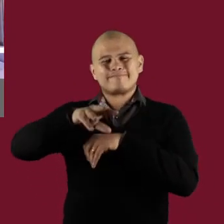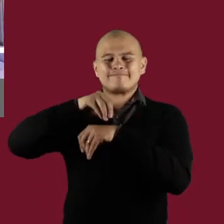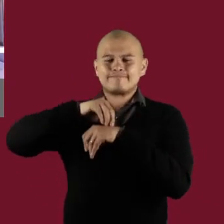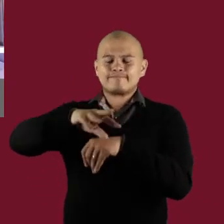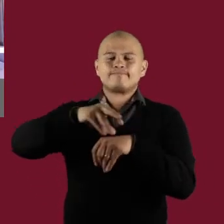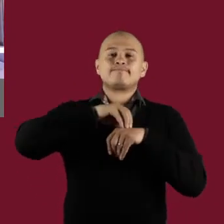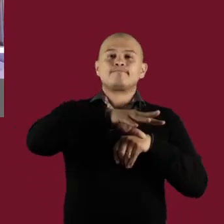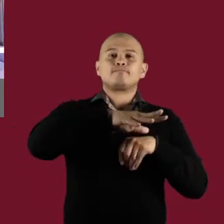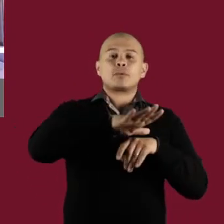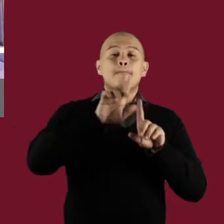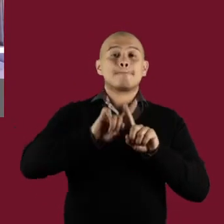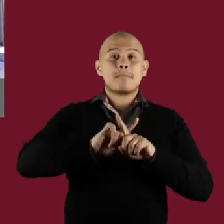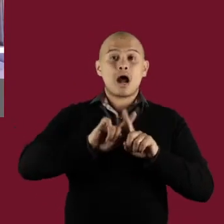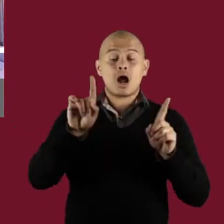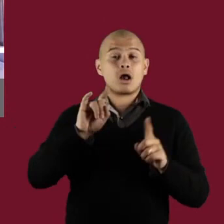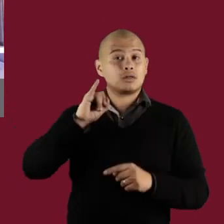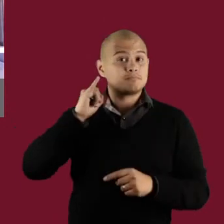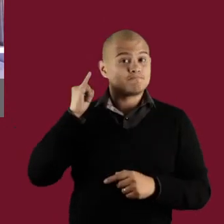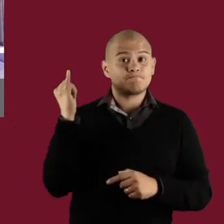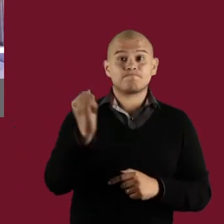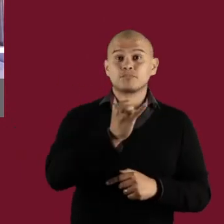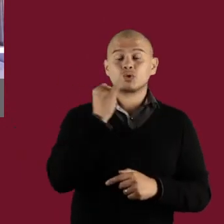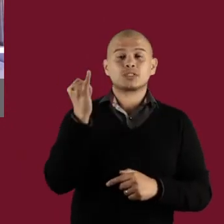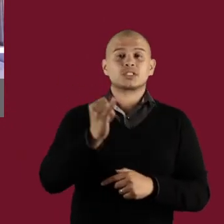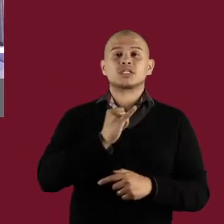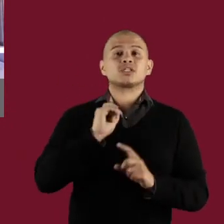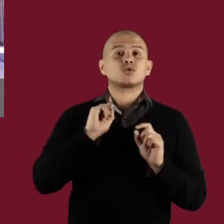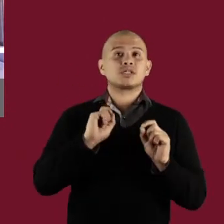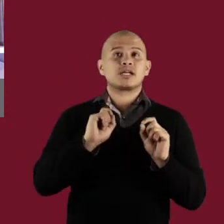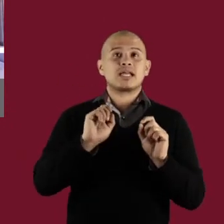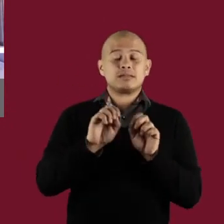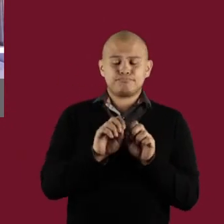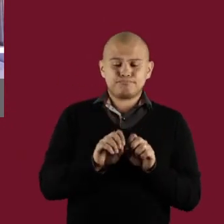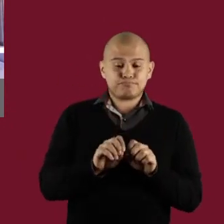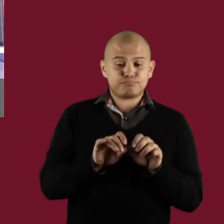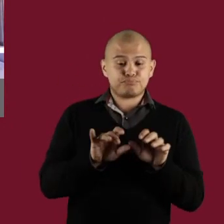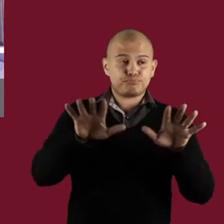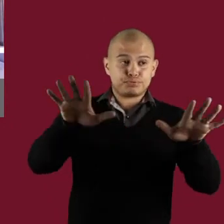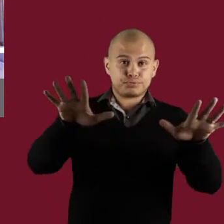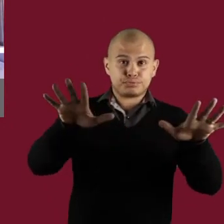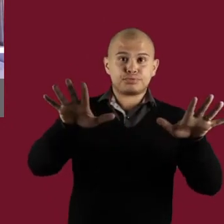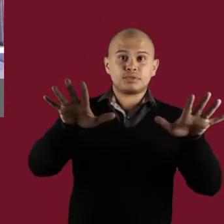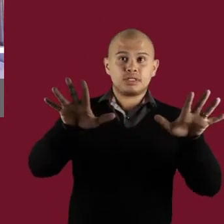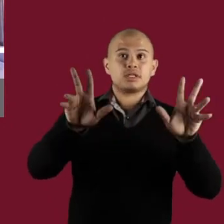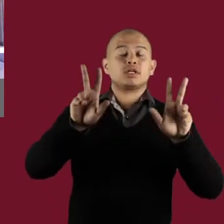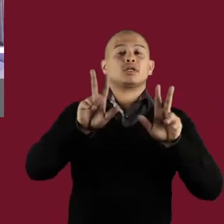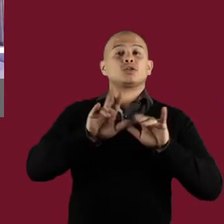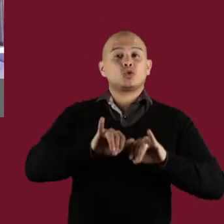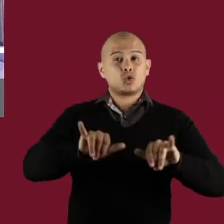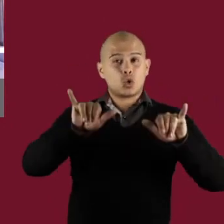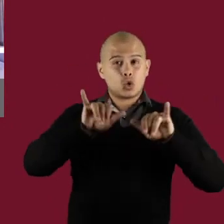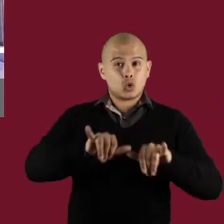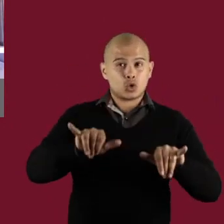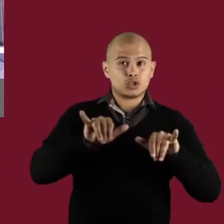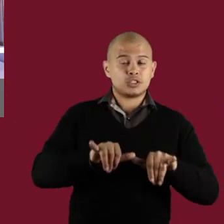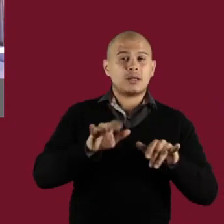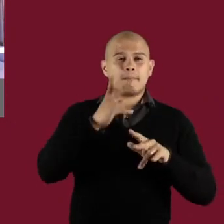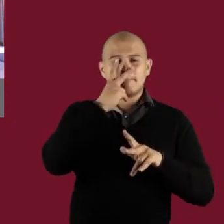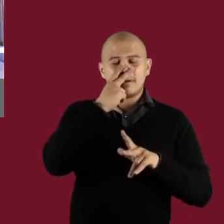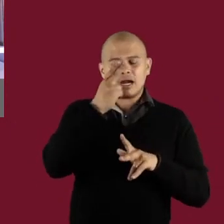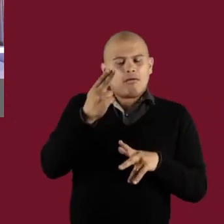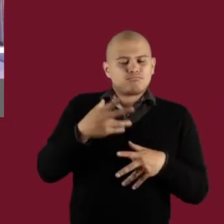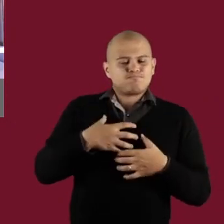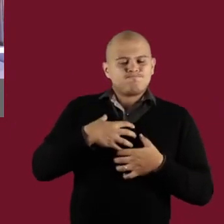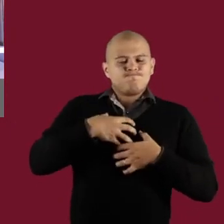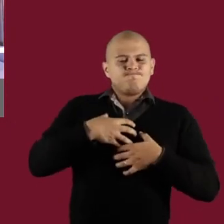que a transmissão mudou um pouco. Não é verdade? A nossa rotina de transmissão mudou um pouco. As entrevistas já eram